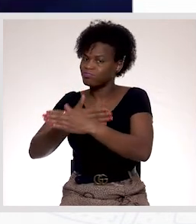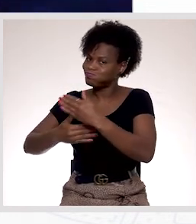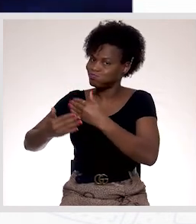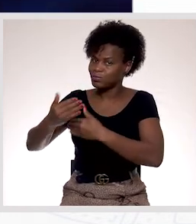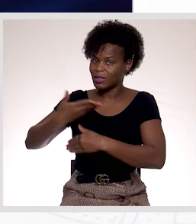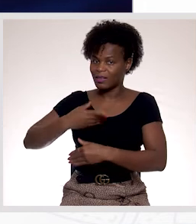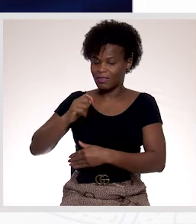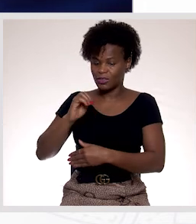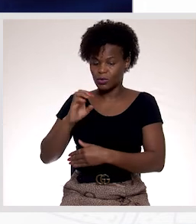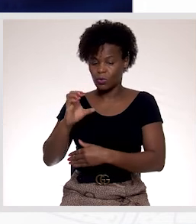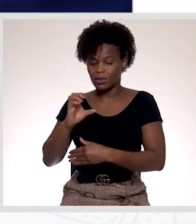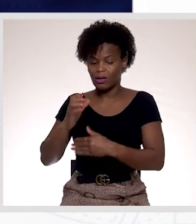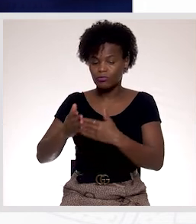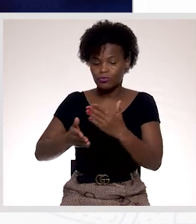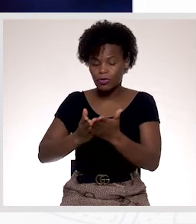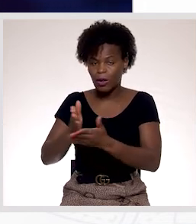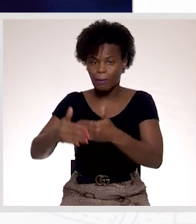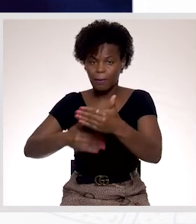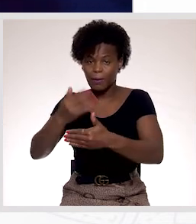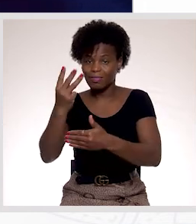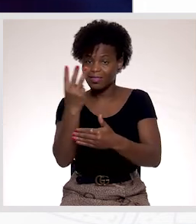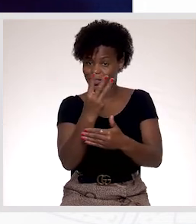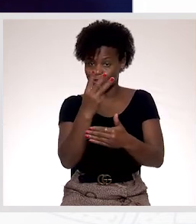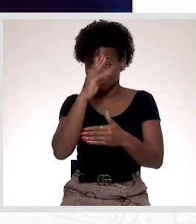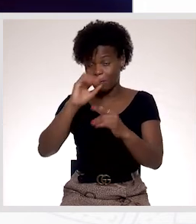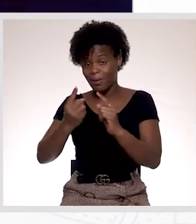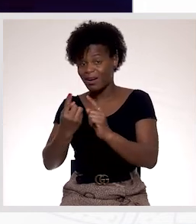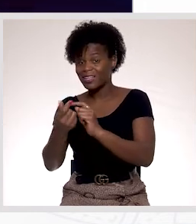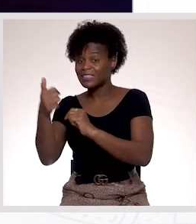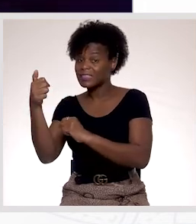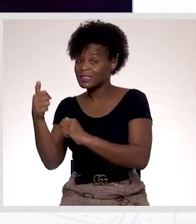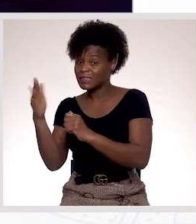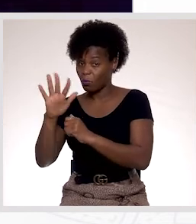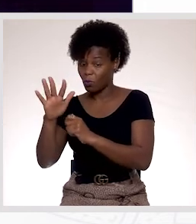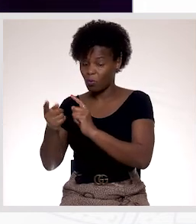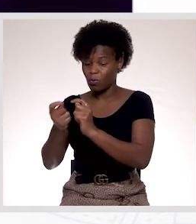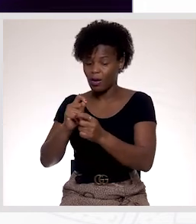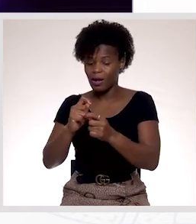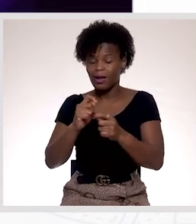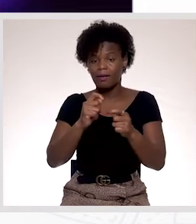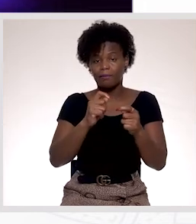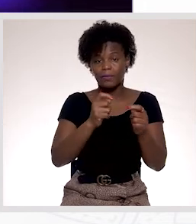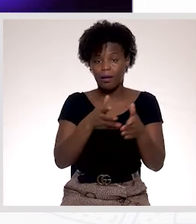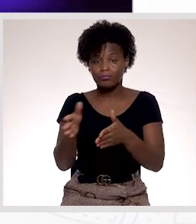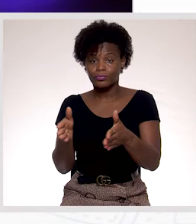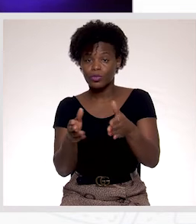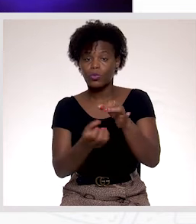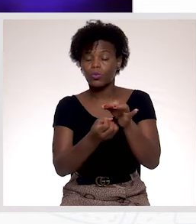descontínua. A síntese contínua ocorre de 3' para 5' da cadeia original que a